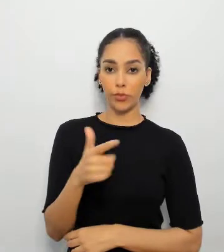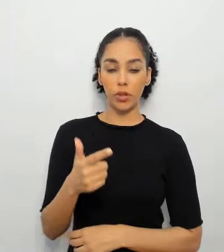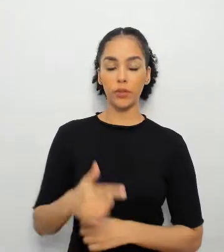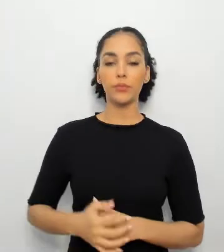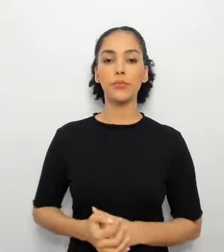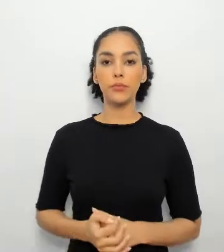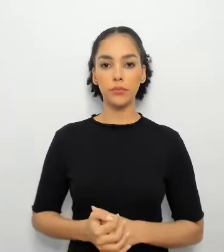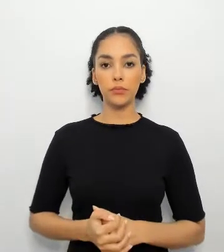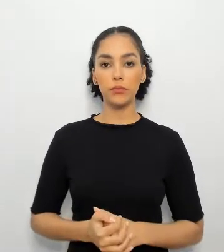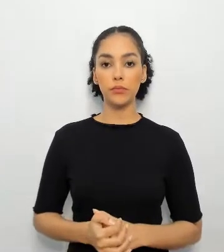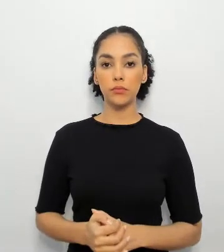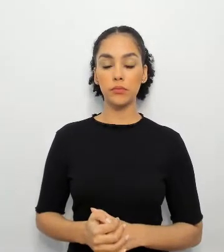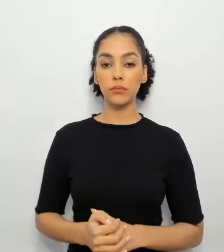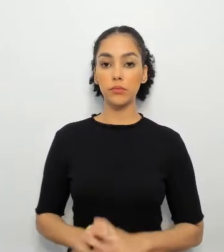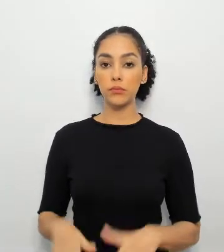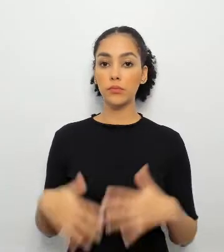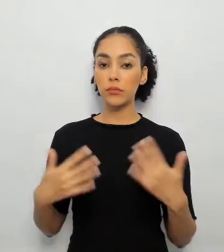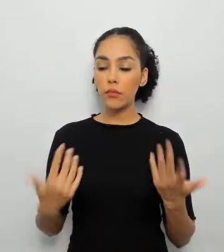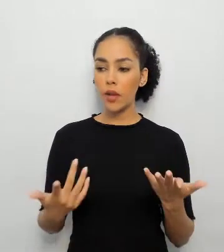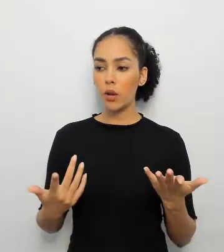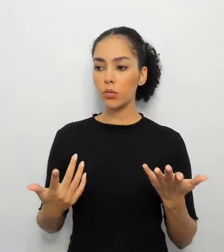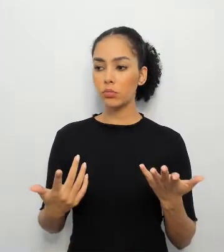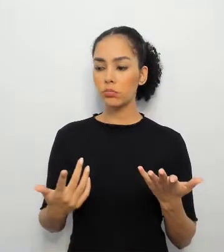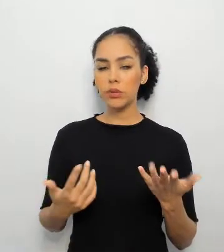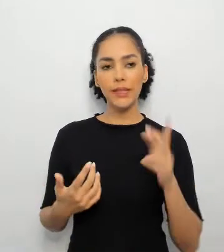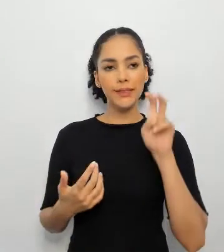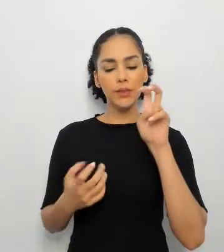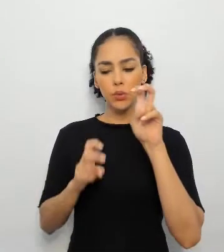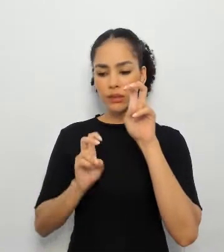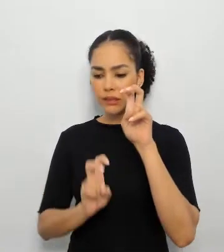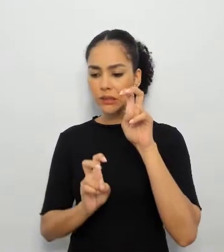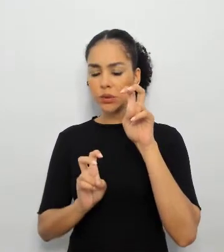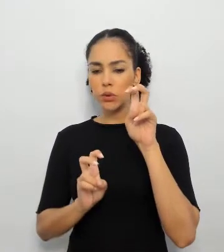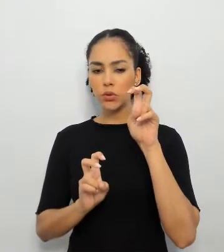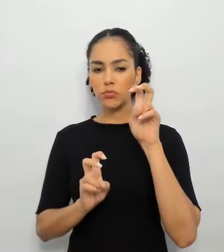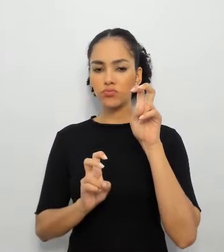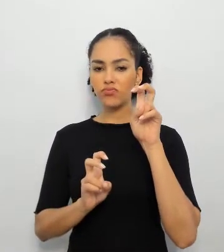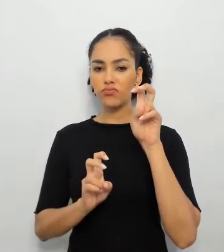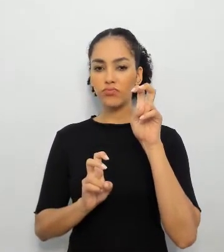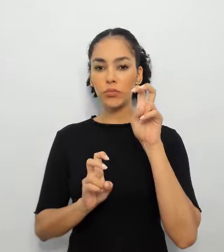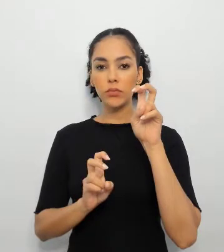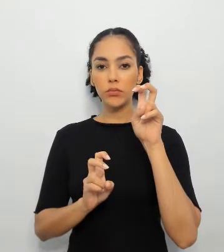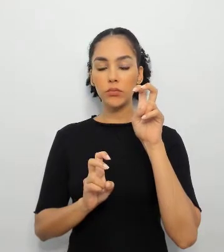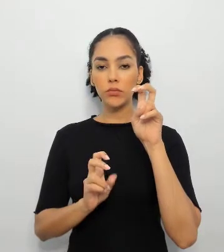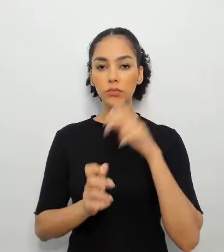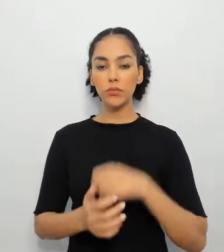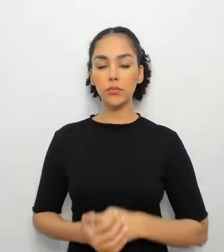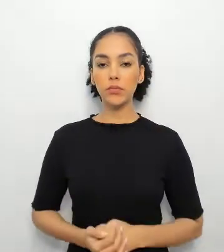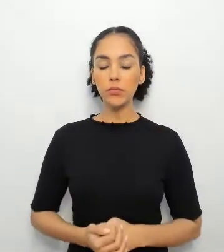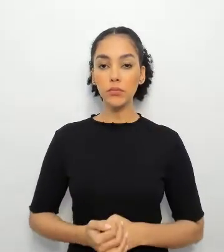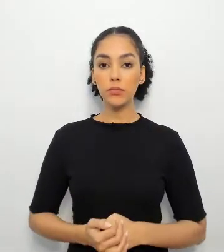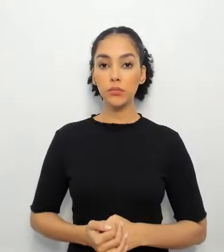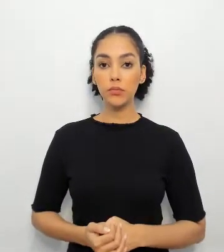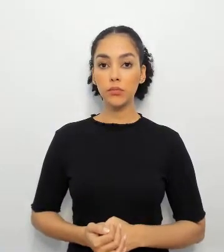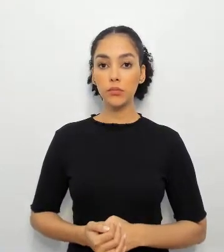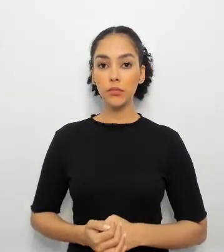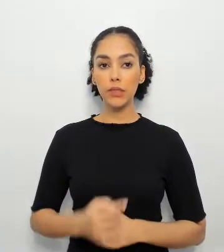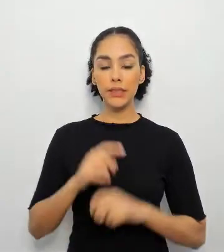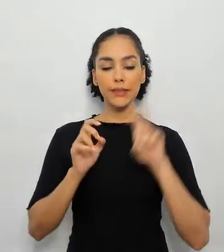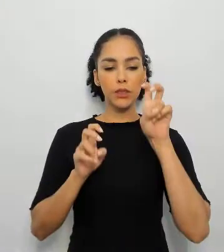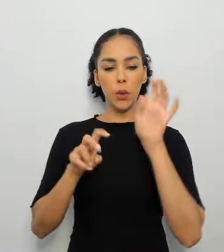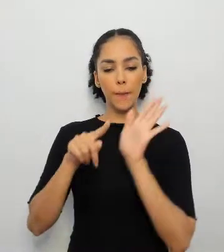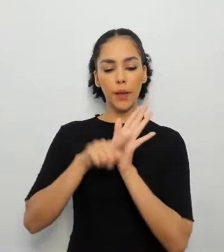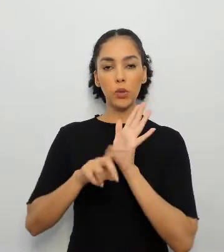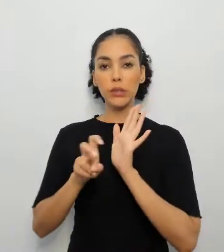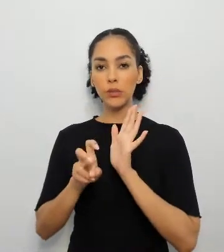o lucro, receita menos custo. Mas a receita vale 5 nesse ponto e o custo é 5. Receita menos custo, 5